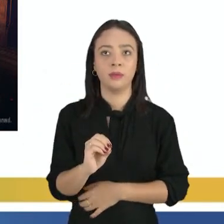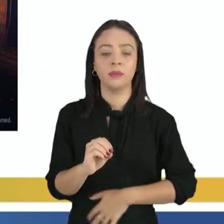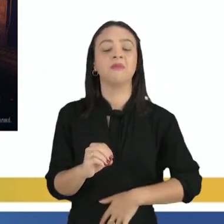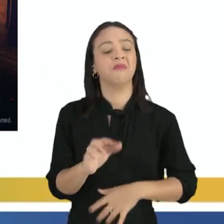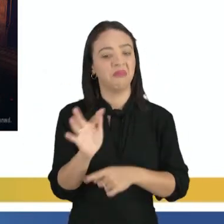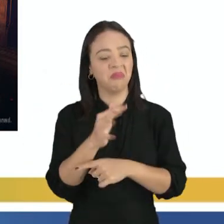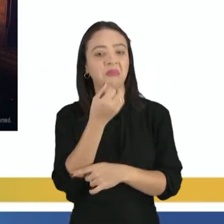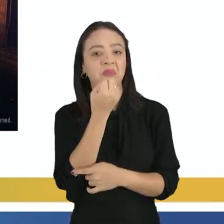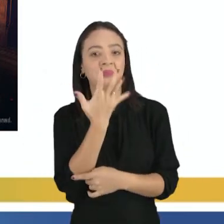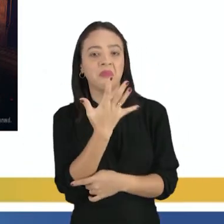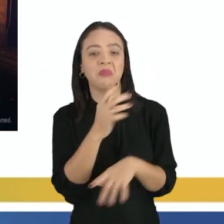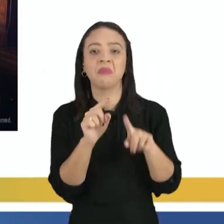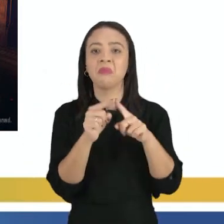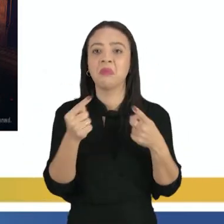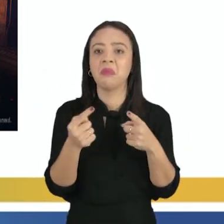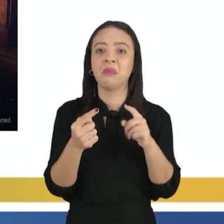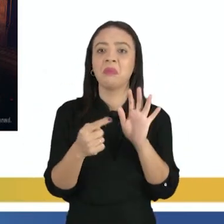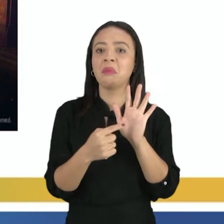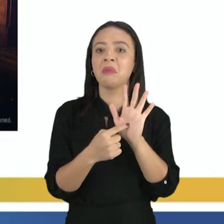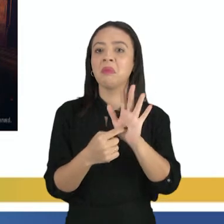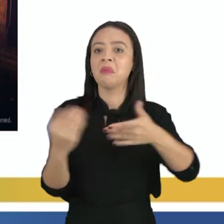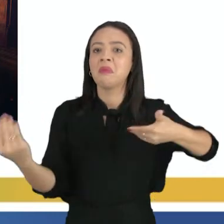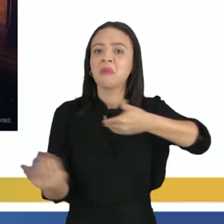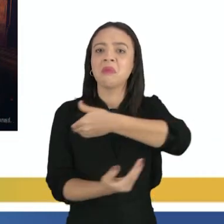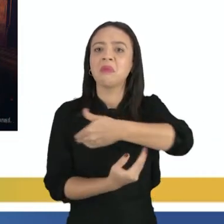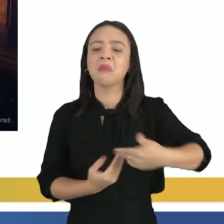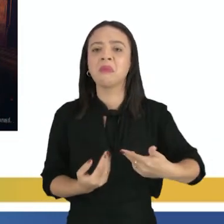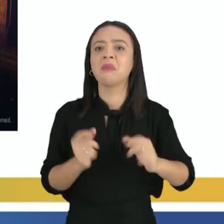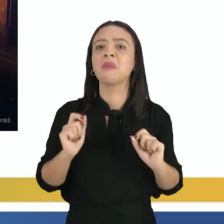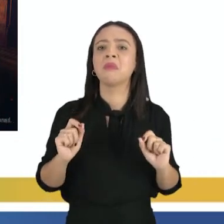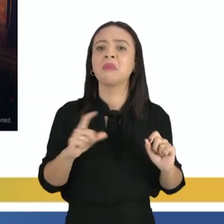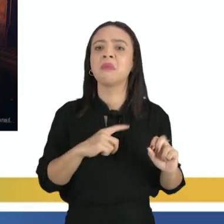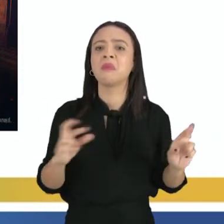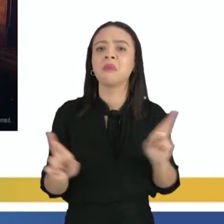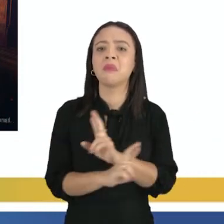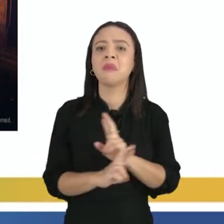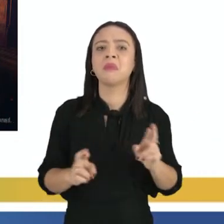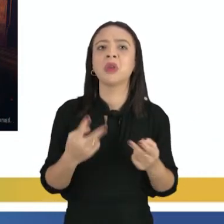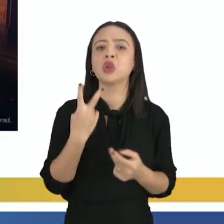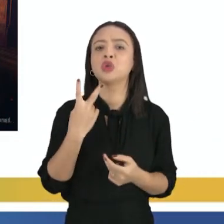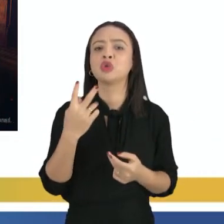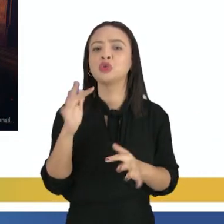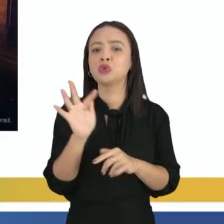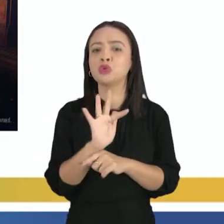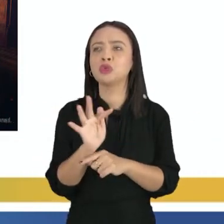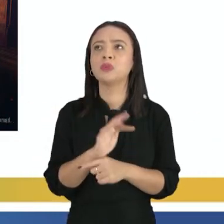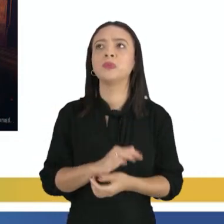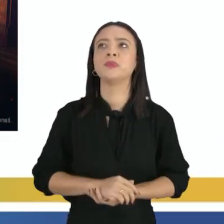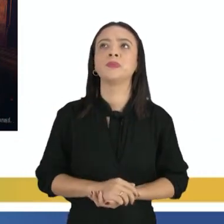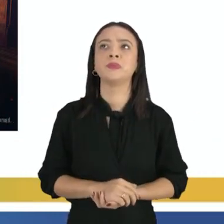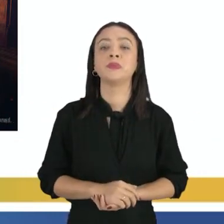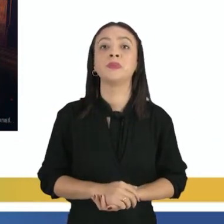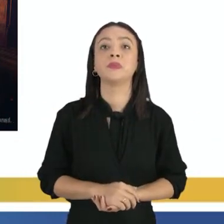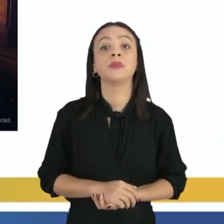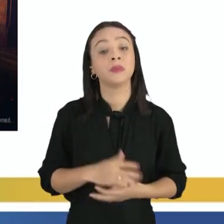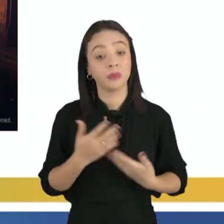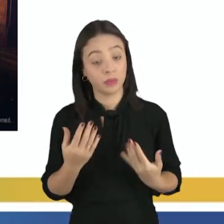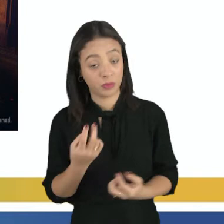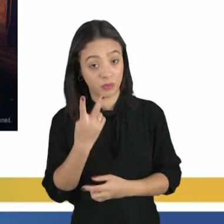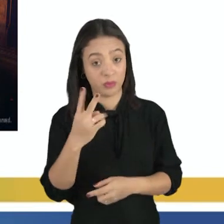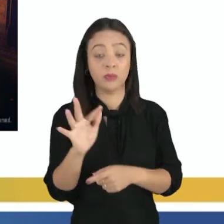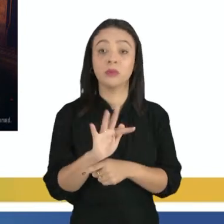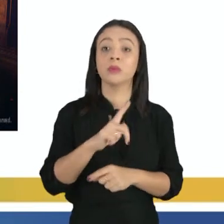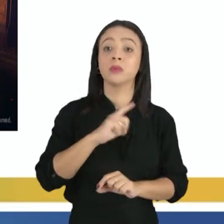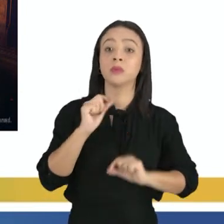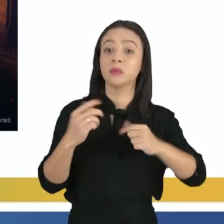muito bons, mas o que eles têm em comum, né? O que esses dois filmes têm em comum? Então, esses dois filmes